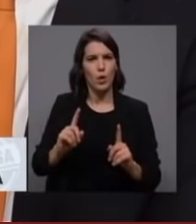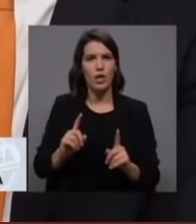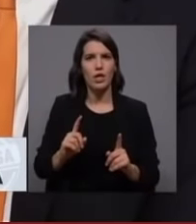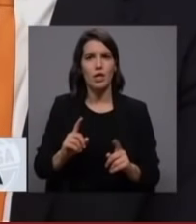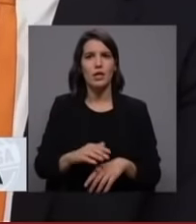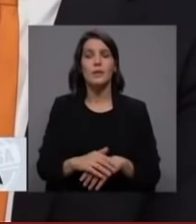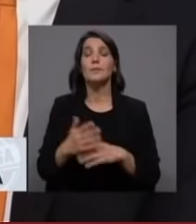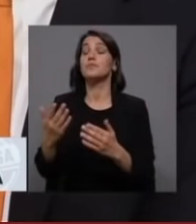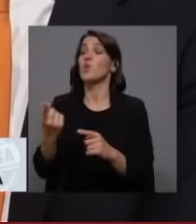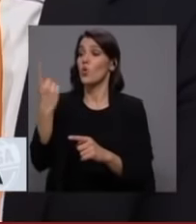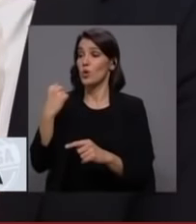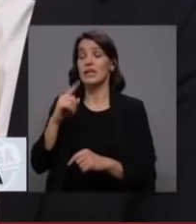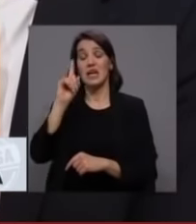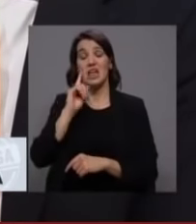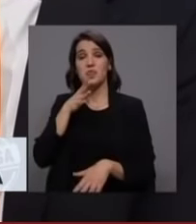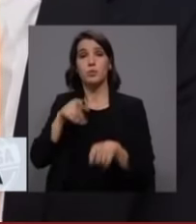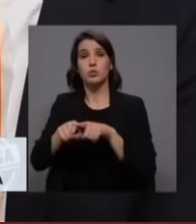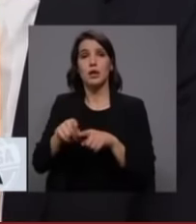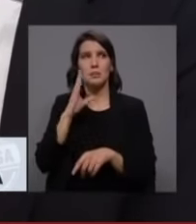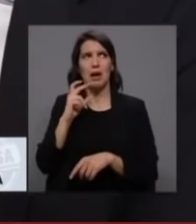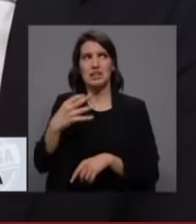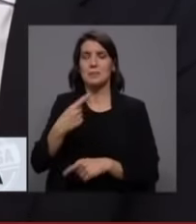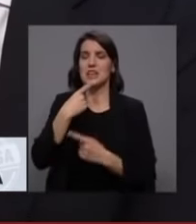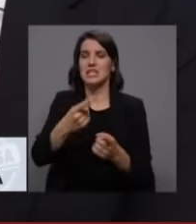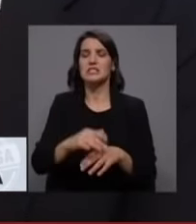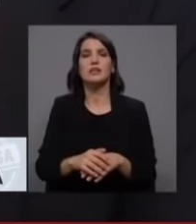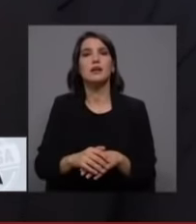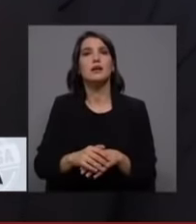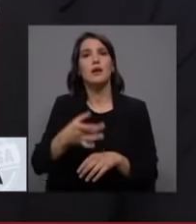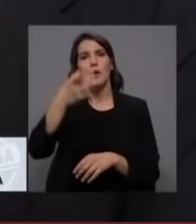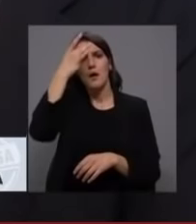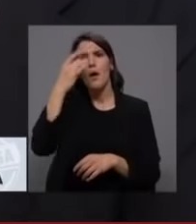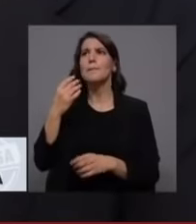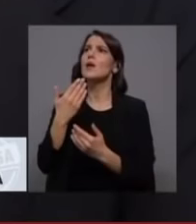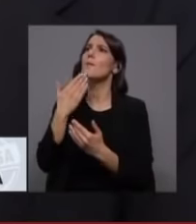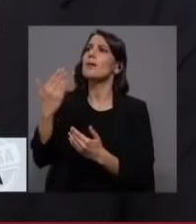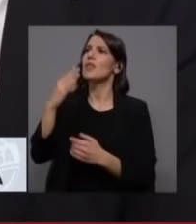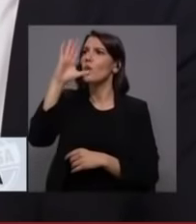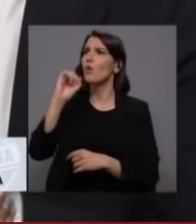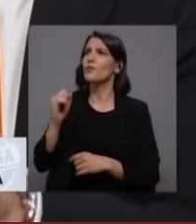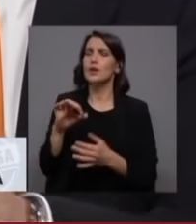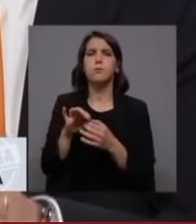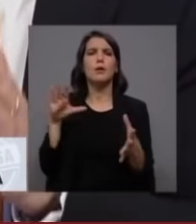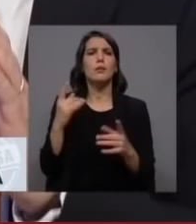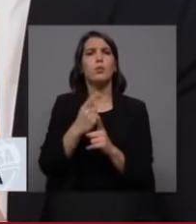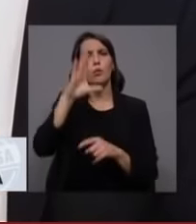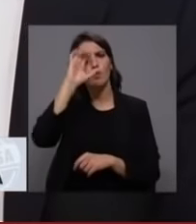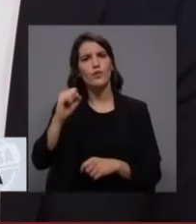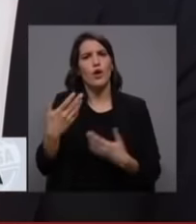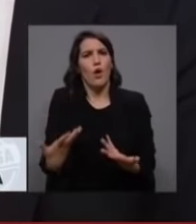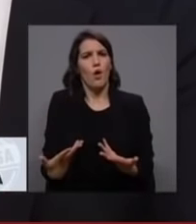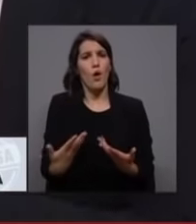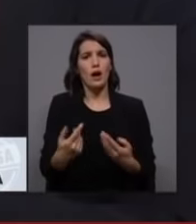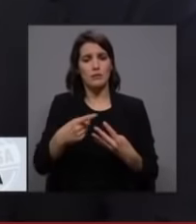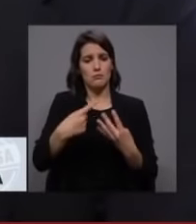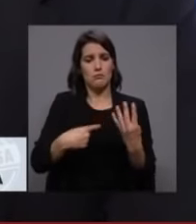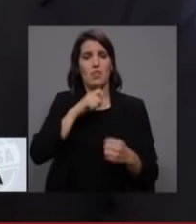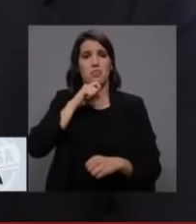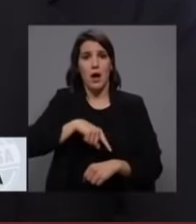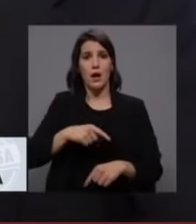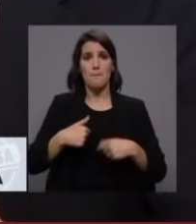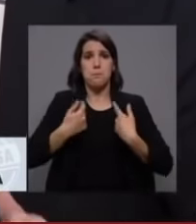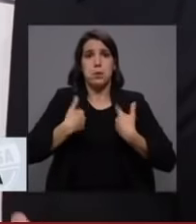ontem uma especialista resultado da pesquisa deve ter vezes que pareceu nem se quer fazer um sentido pedir para o governo porque o governo tem neste momento todos os mecanismos